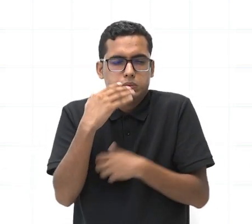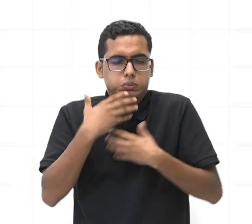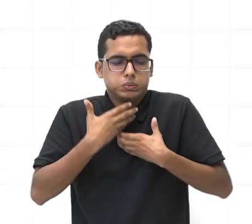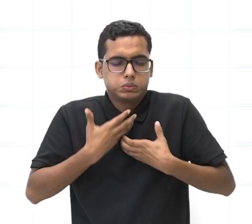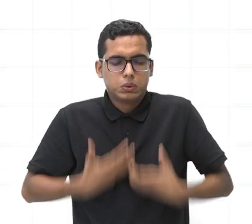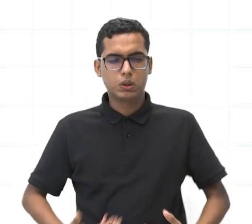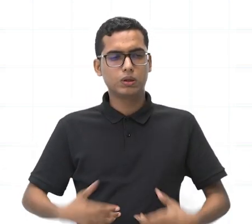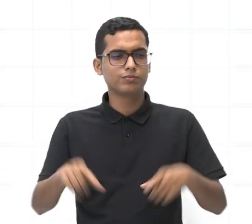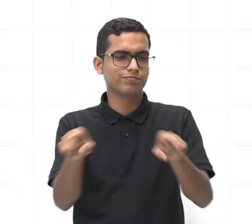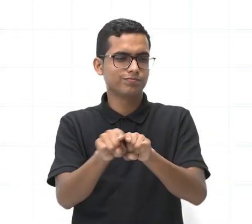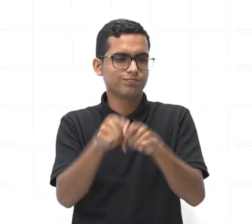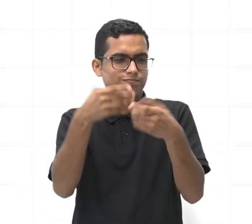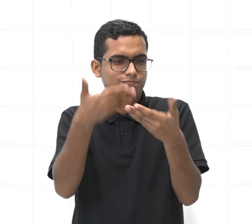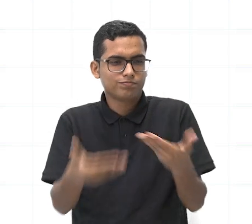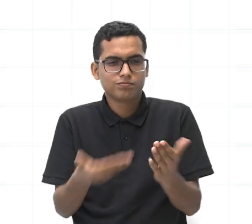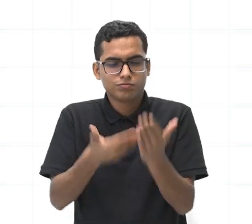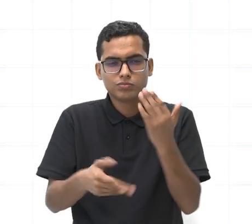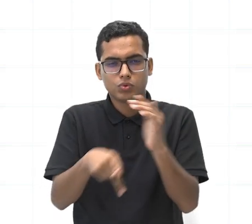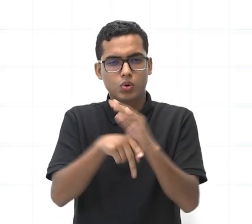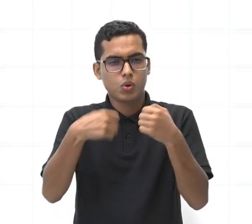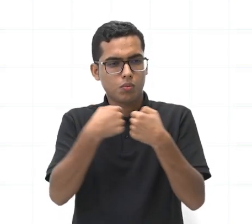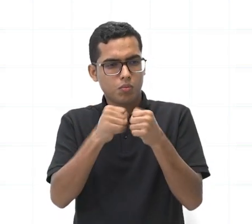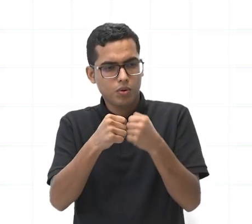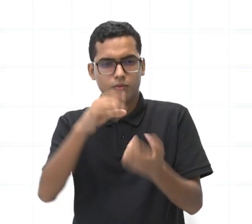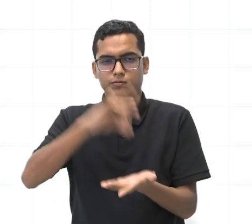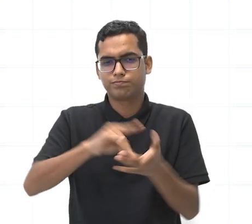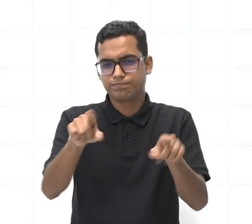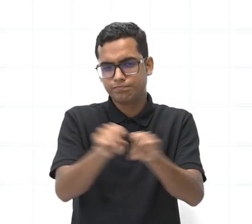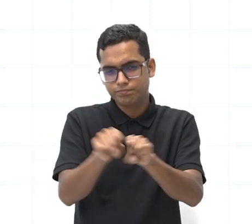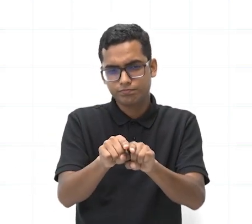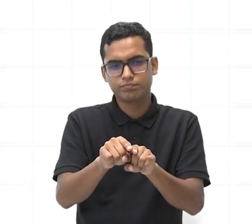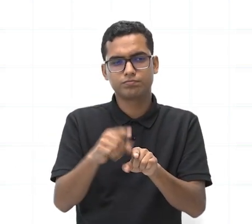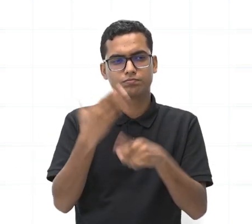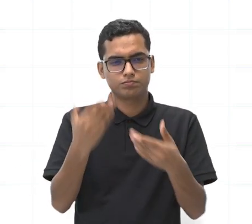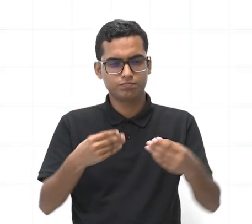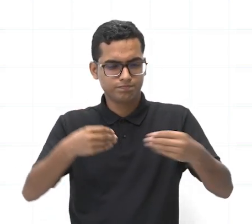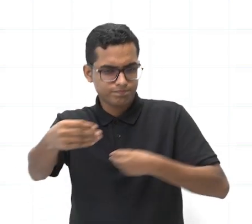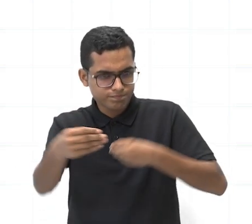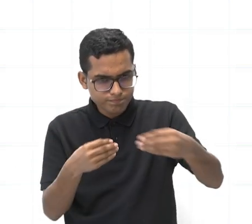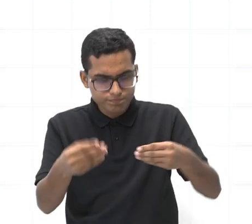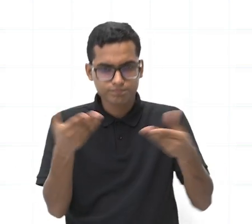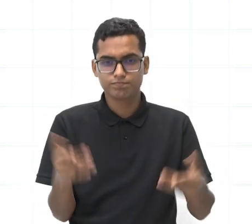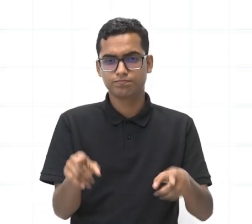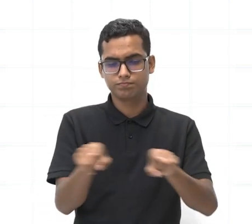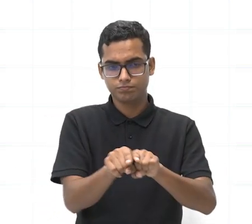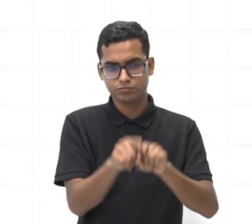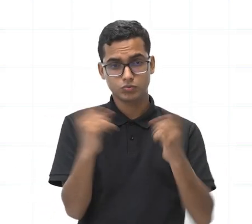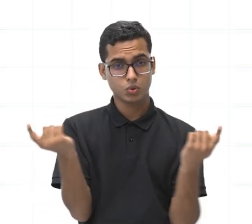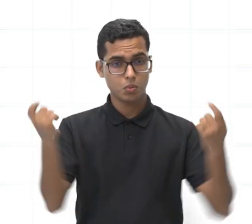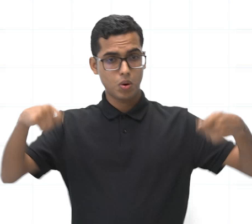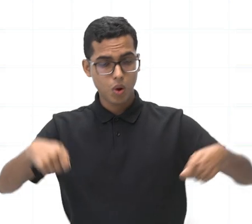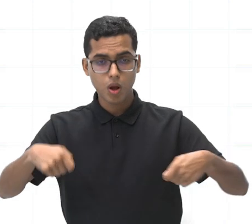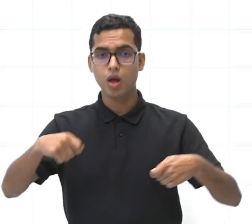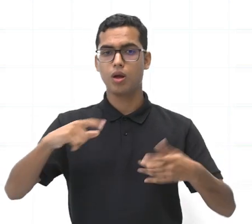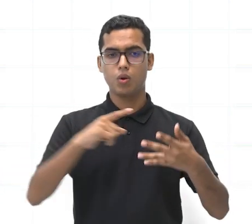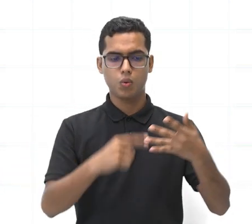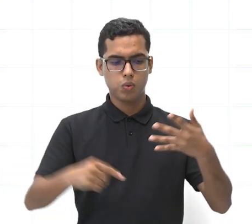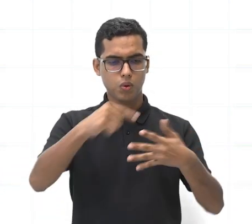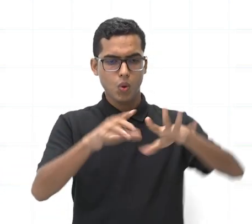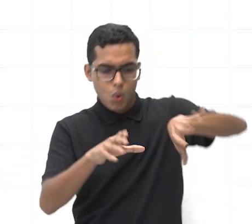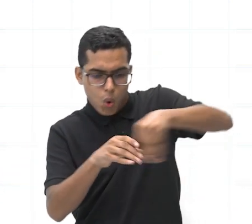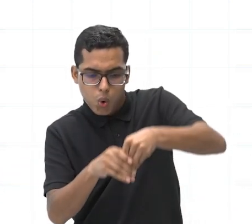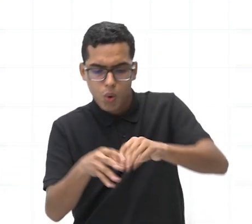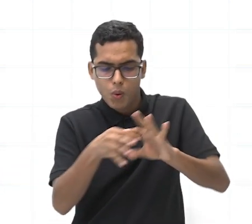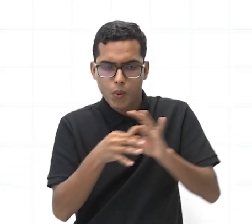vai fazer ele necessitar também de flexibilidade. Logo, como já disse a vocês, essas capacidades estão